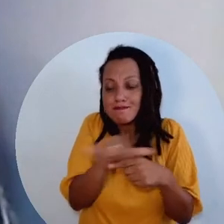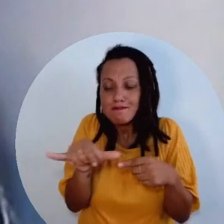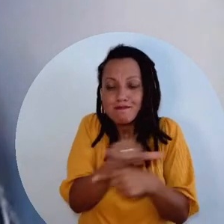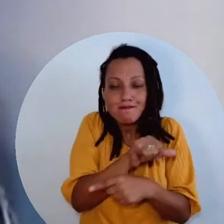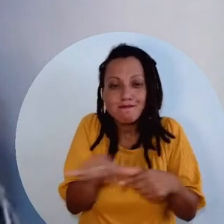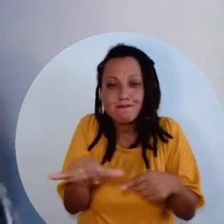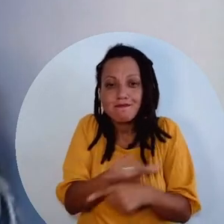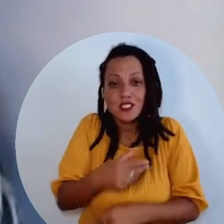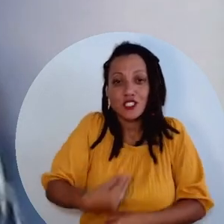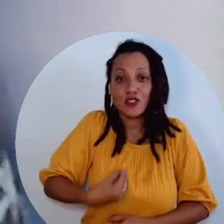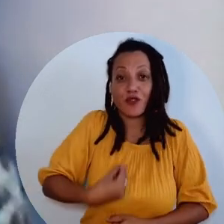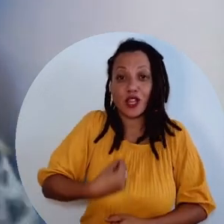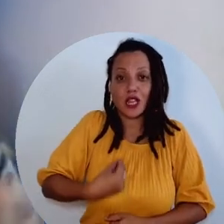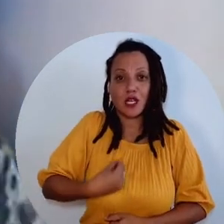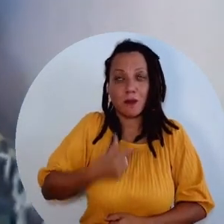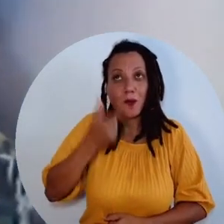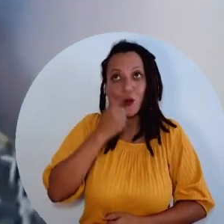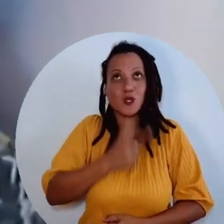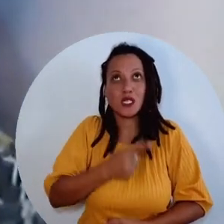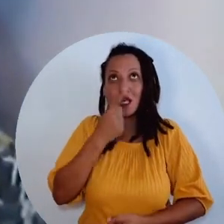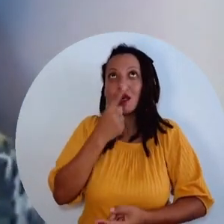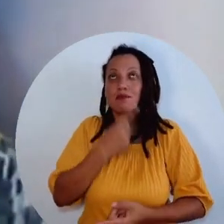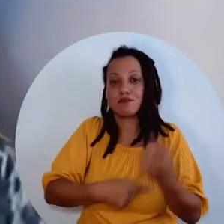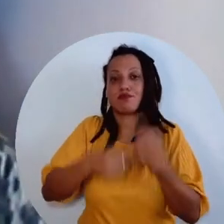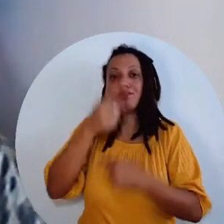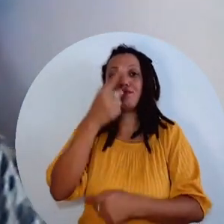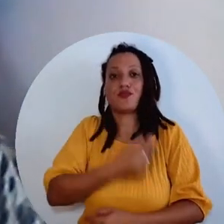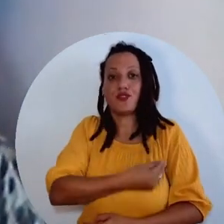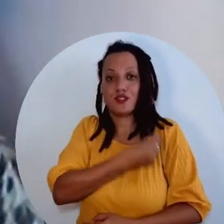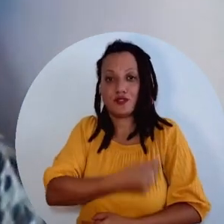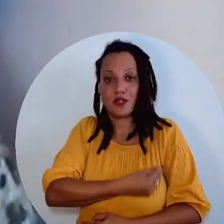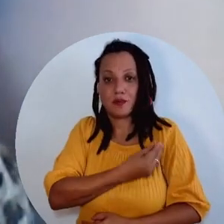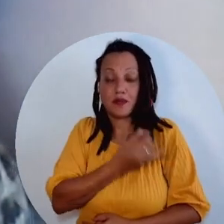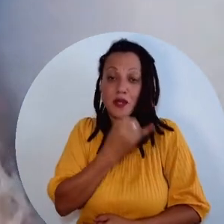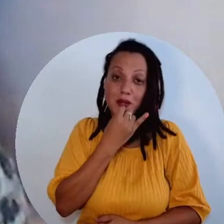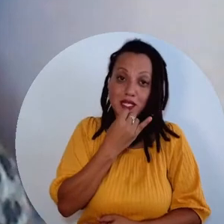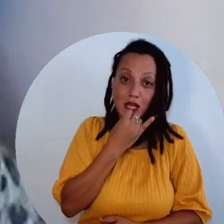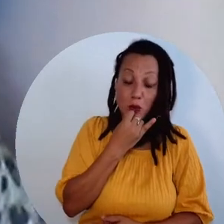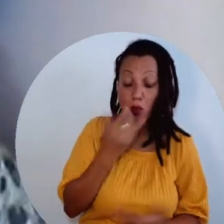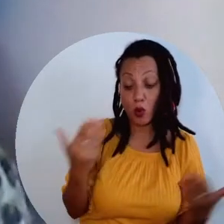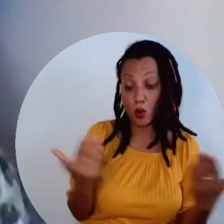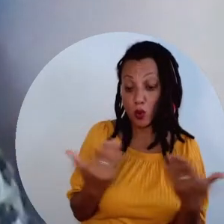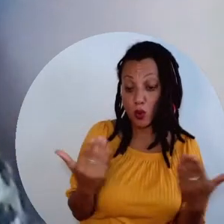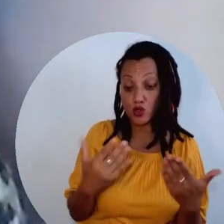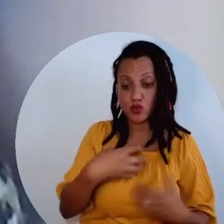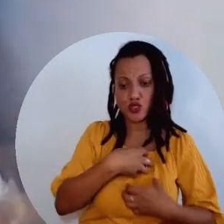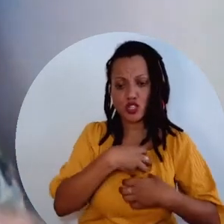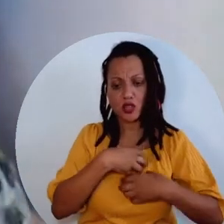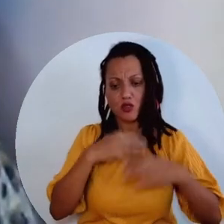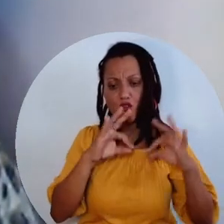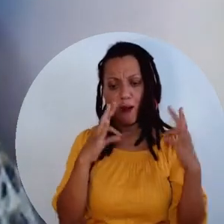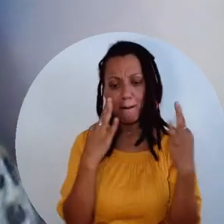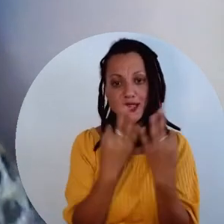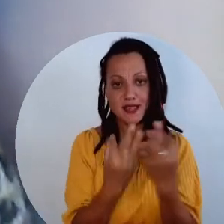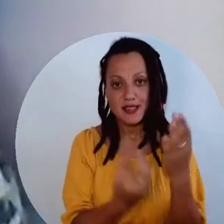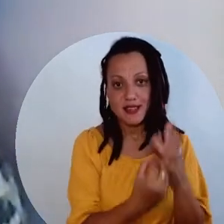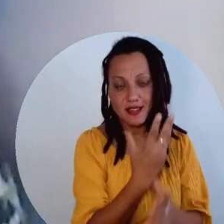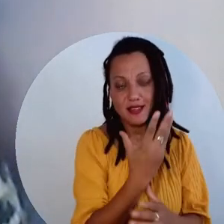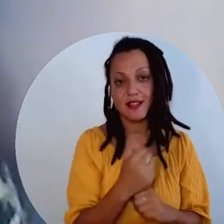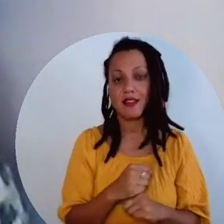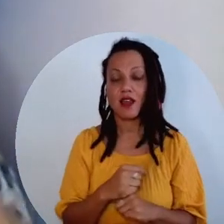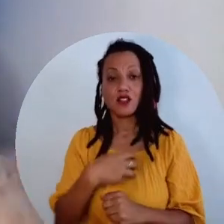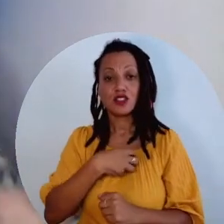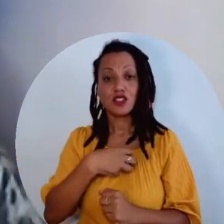da montanha da vida. Então, é o que eu falo, assim, hoje em dia, nossas construções de família, nossas construções de aquilombamento,